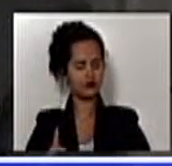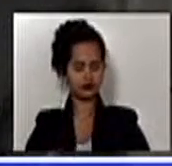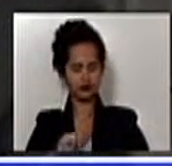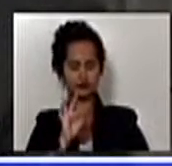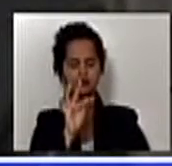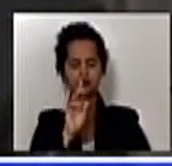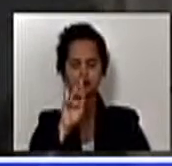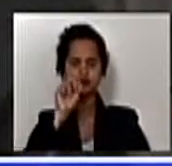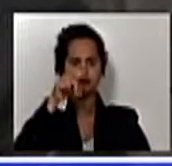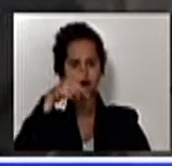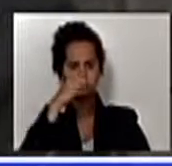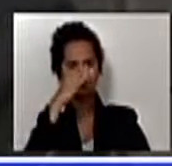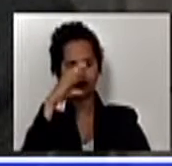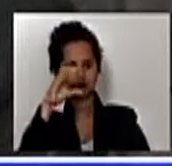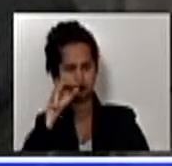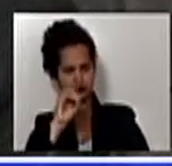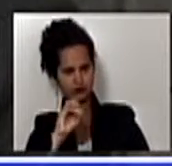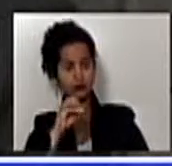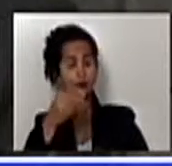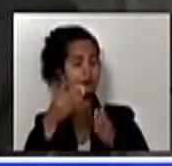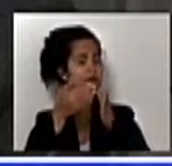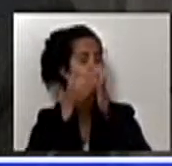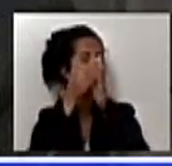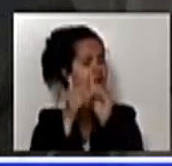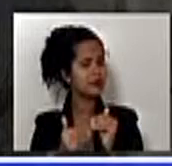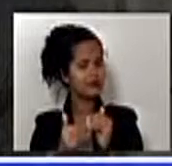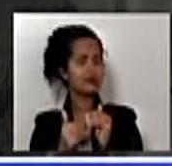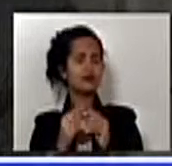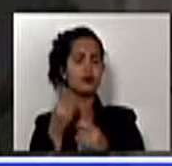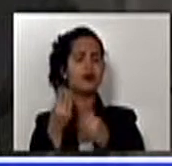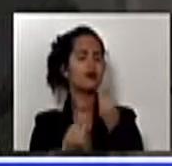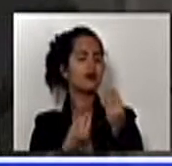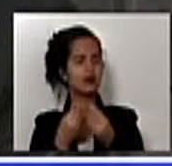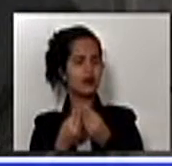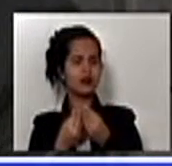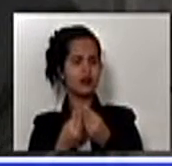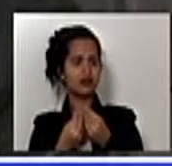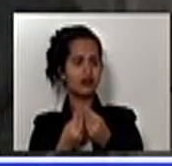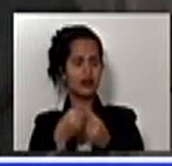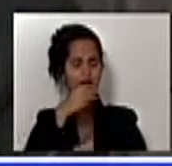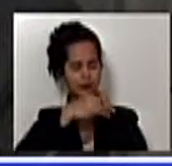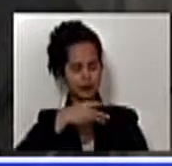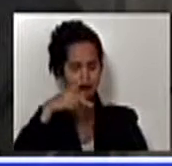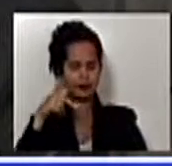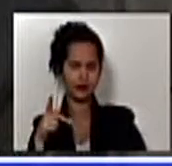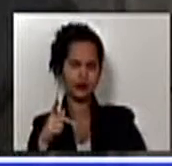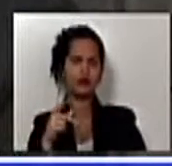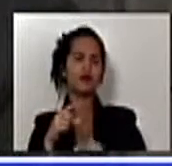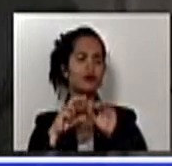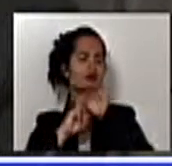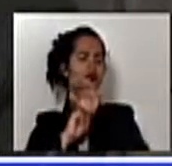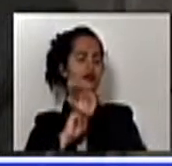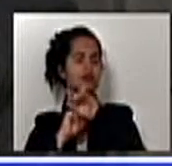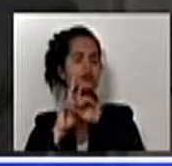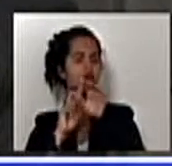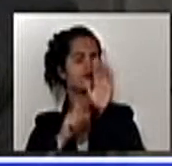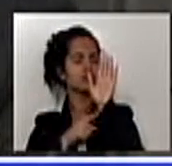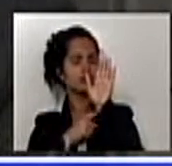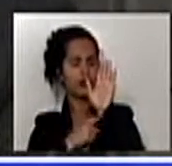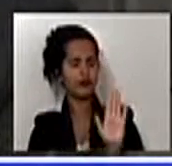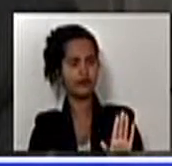essa súplica, a súplica do Ministério Público não é em defesa dos seus